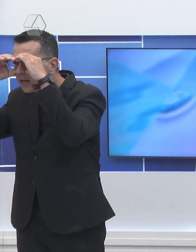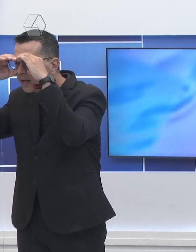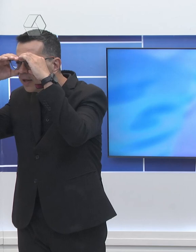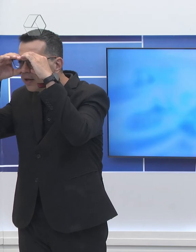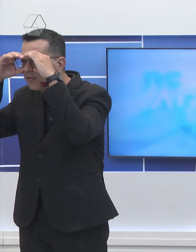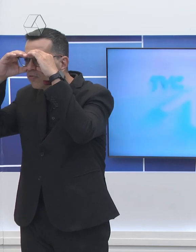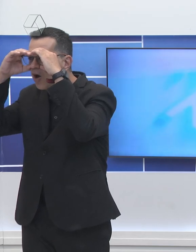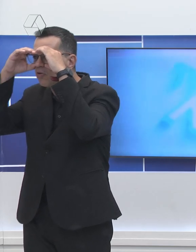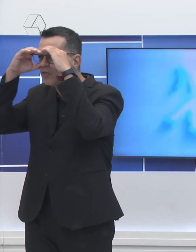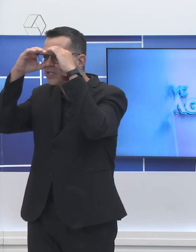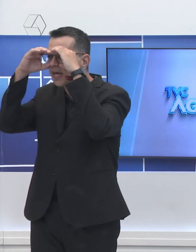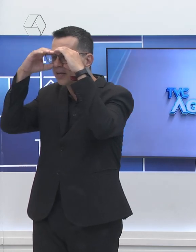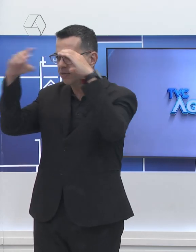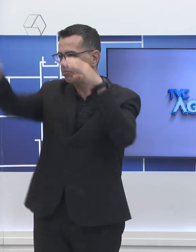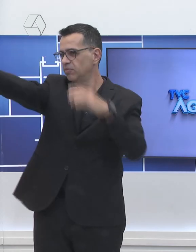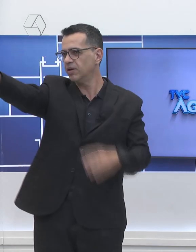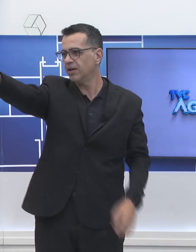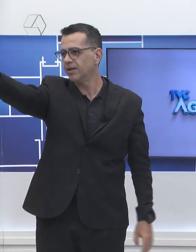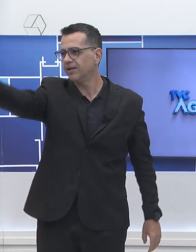de ir. Ô, você?